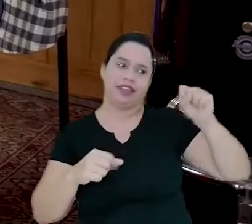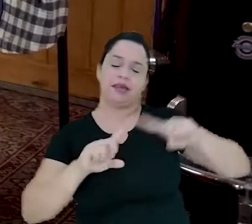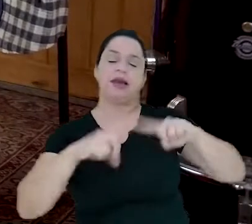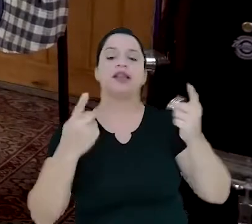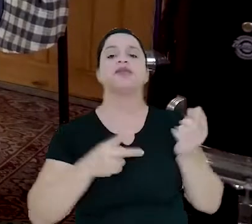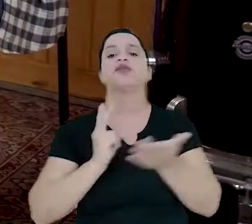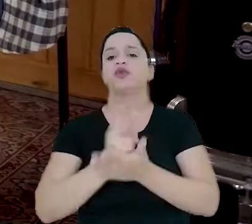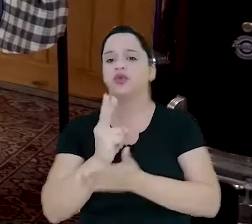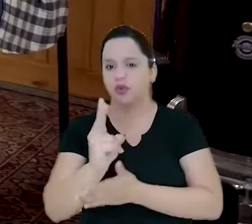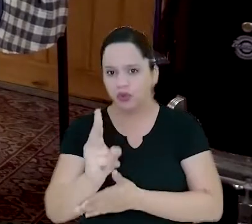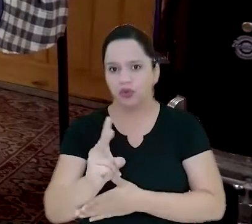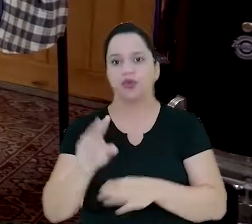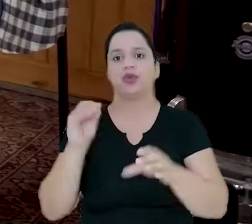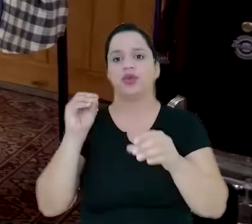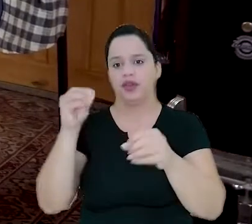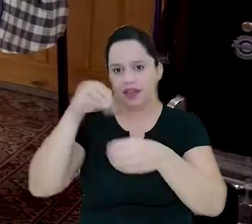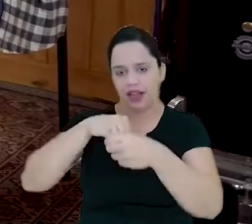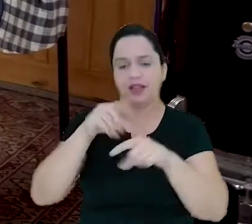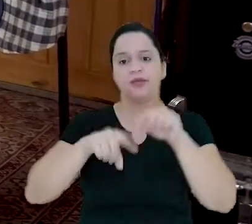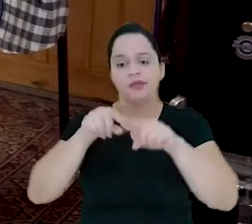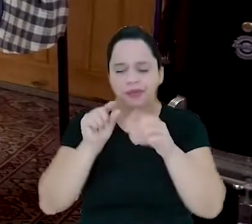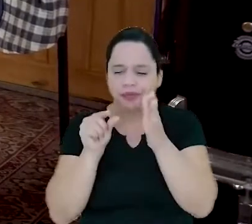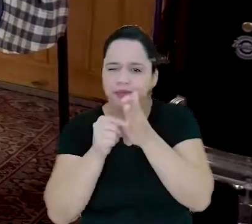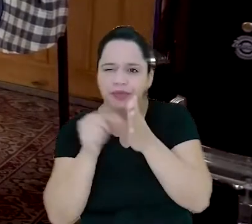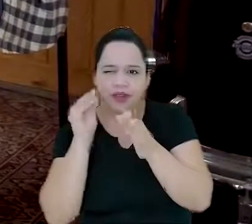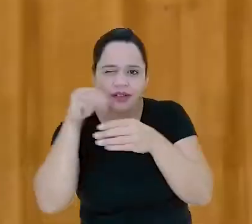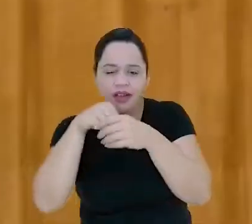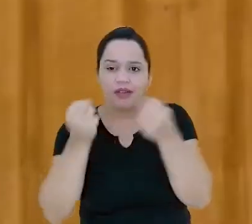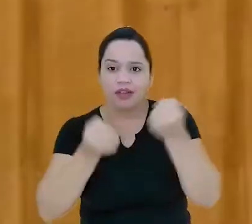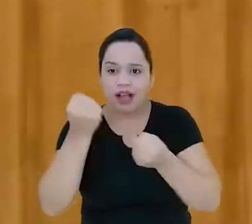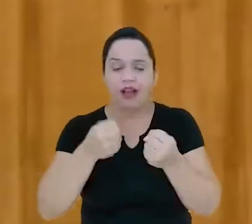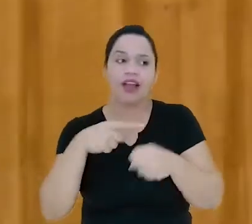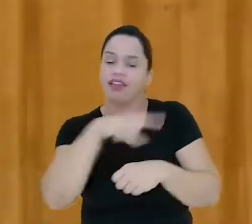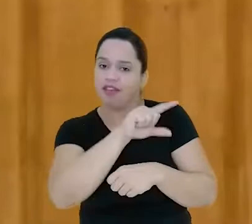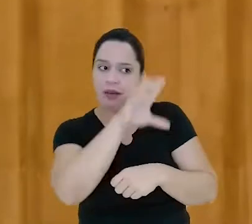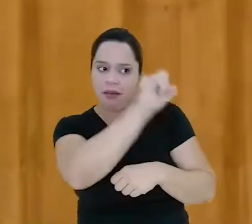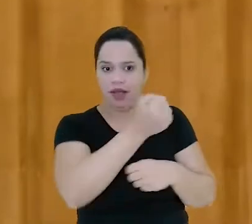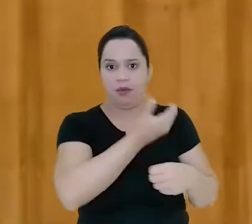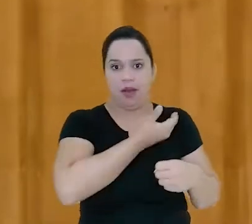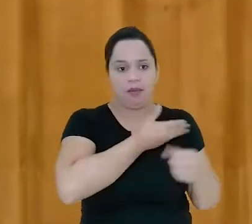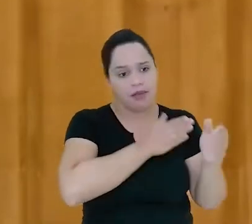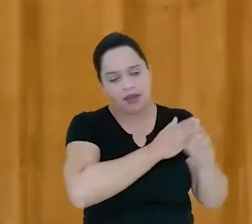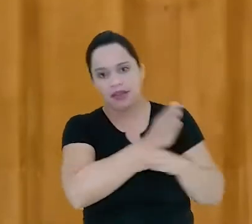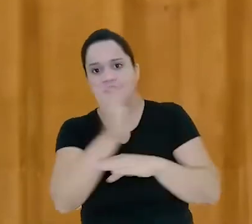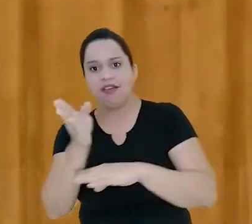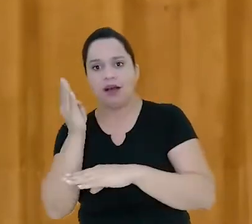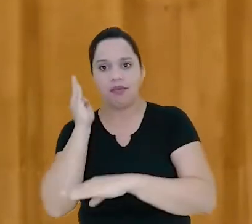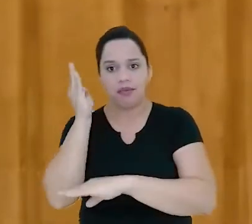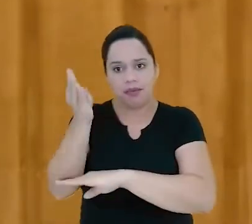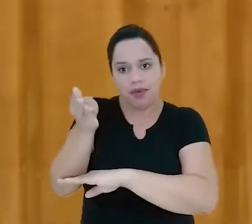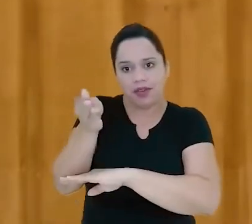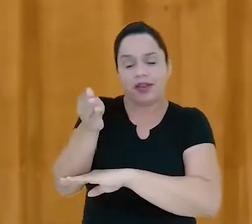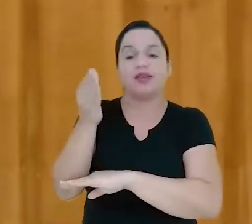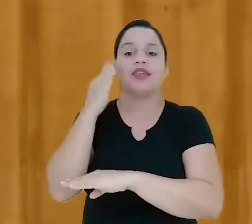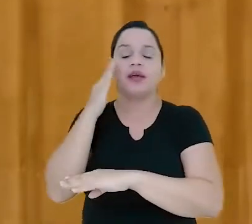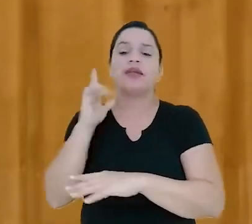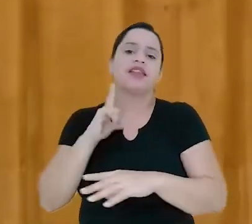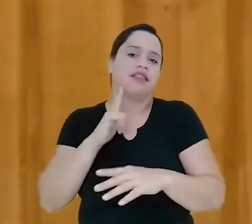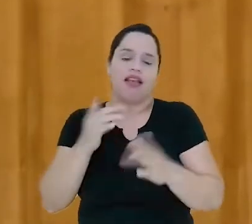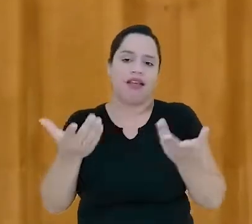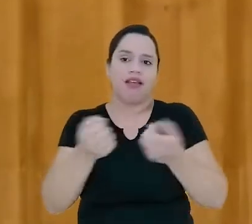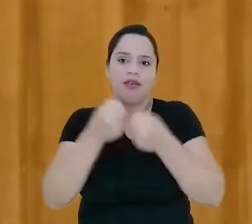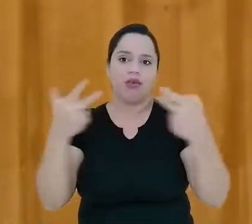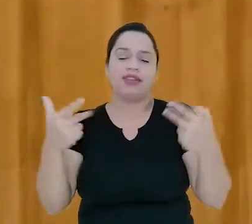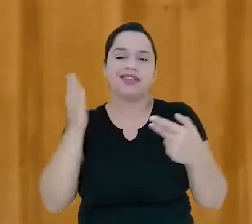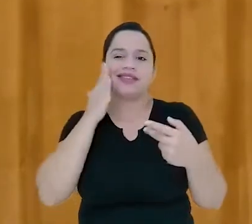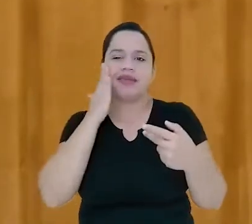continuou com a escuta, nós fizemos as imagens, aí ele passa, ele pega o amigo e vão direto pro motel. E tem aquela coisa de entrar antes ou